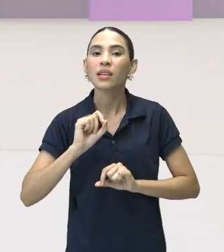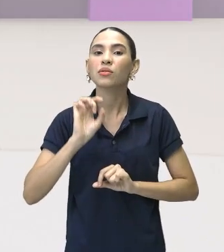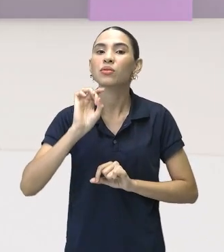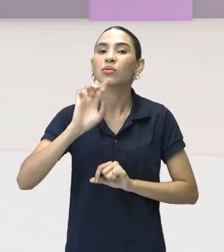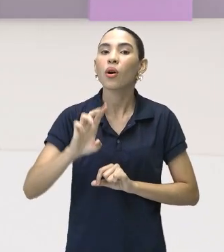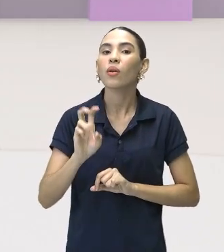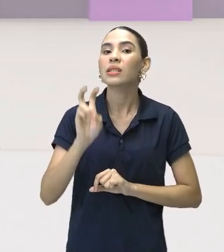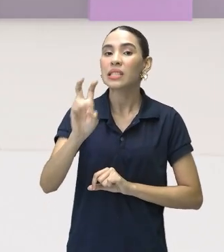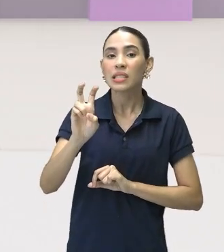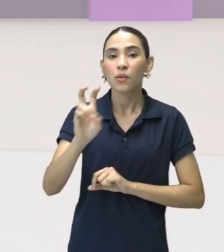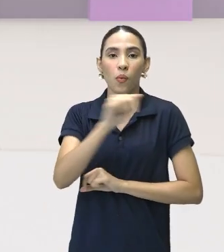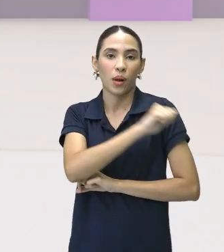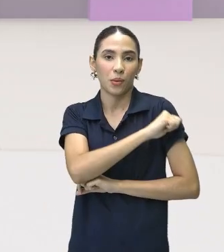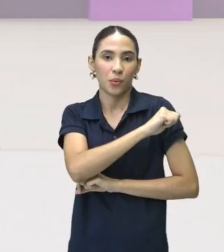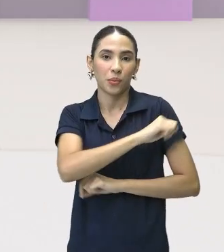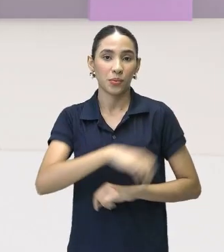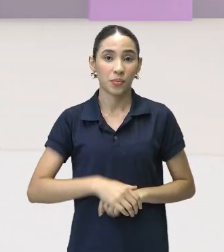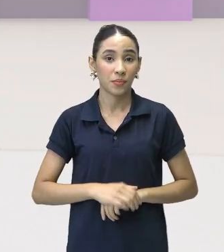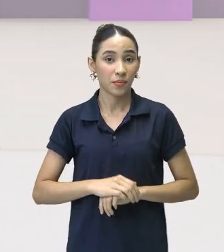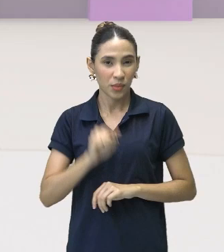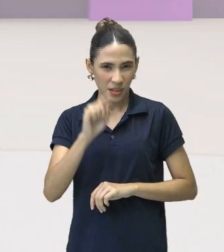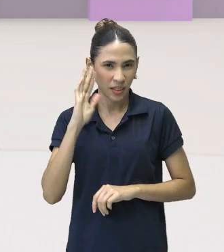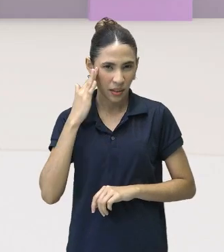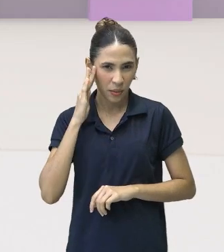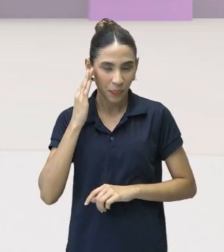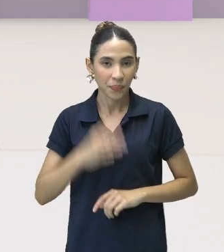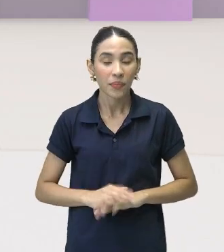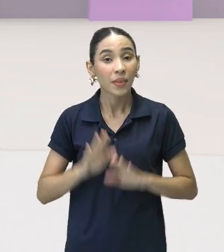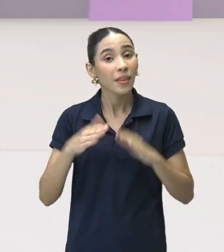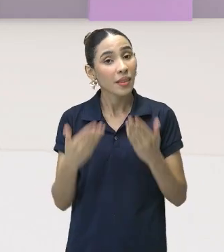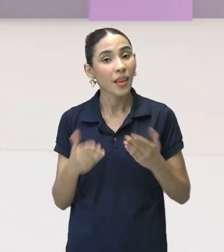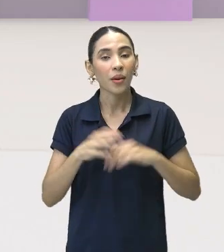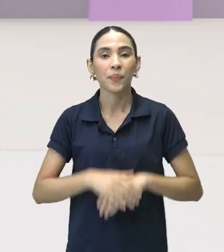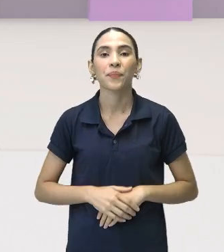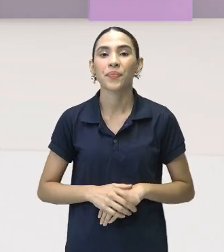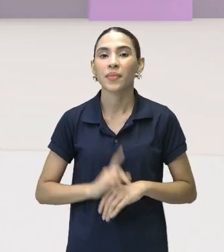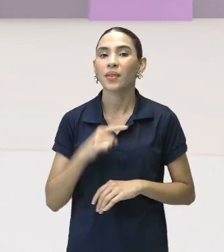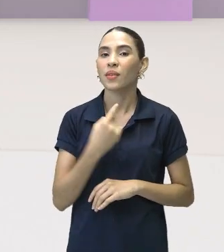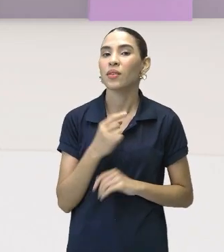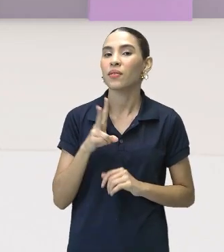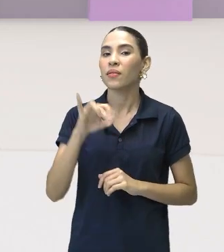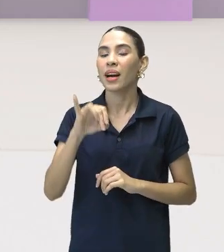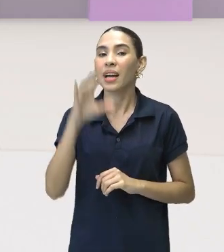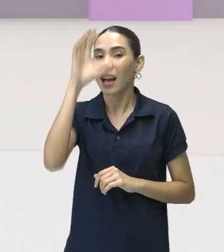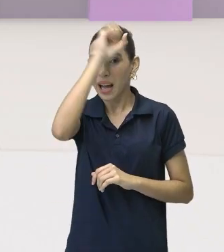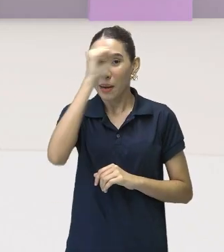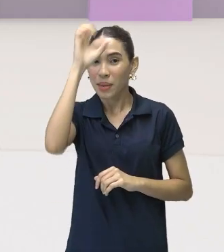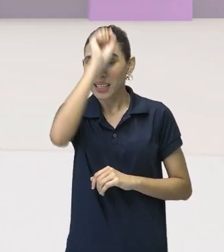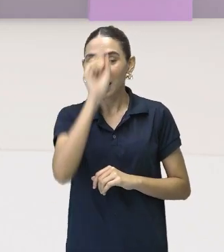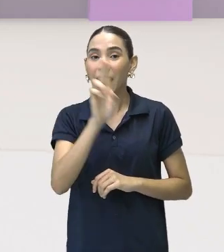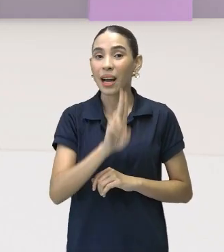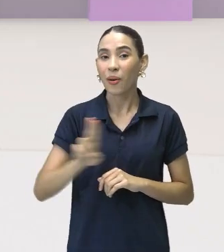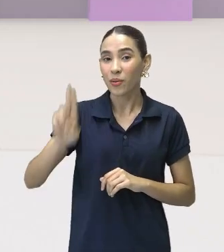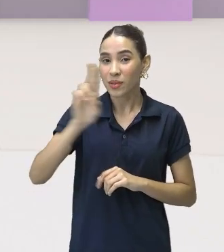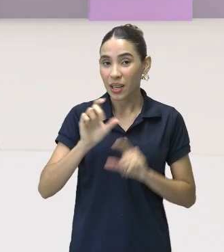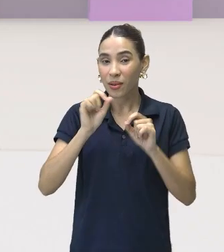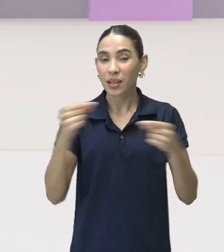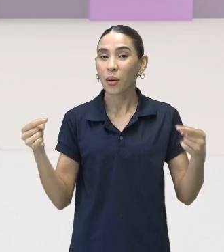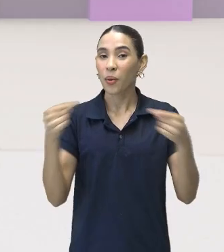apenas 5 alunos. Entenderam? E aí, para isso, a gente vai aprender a usar as